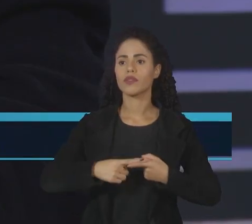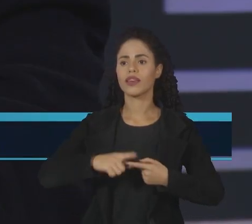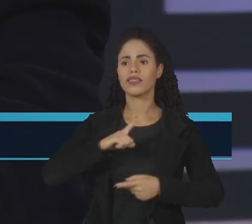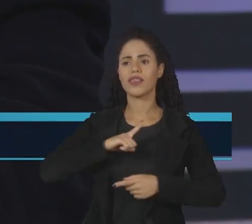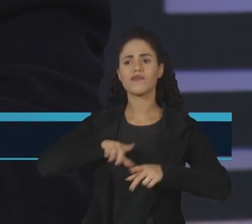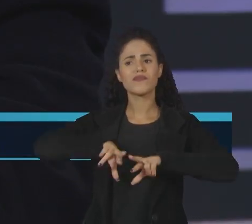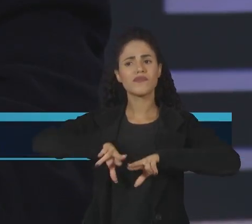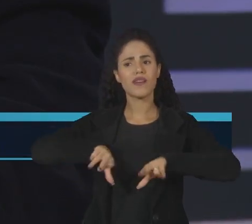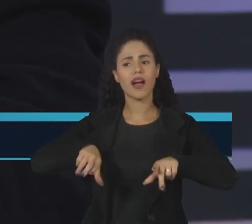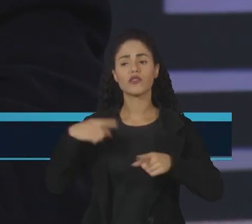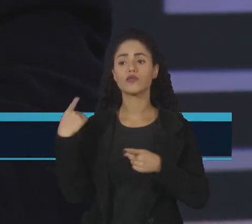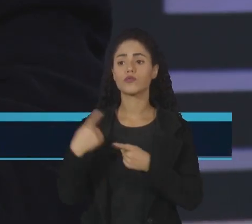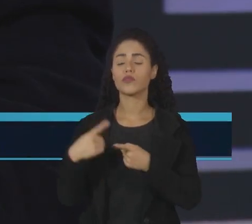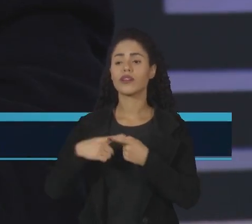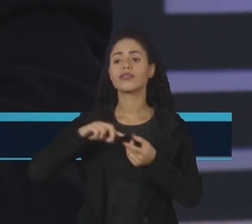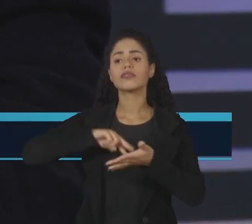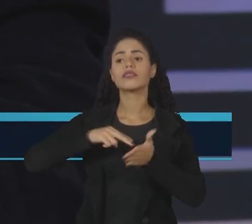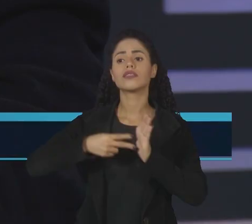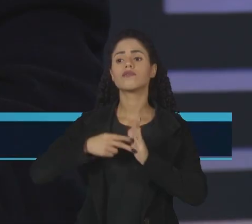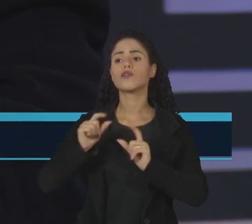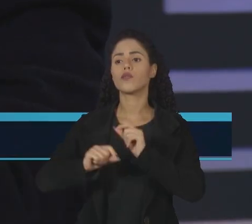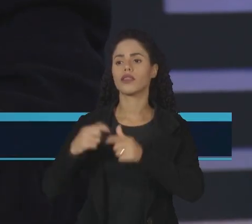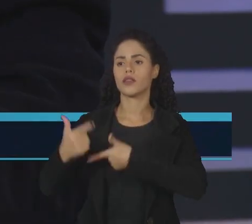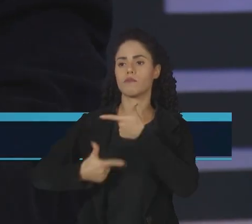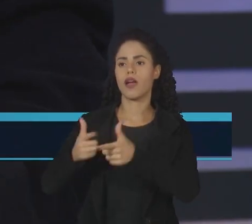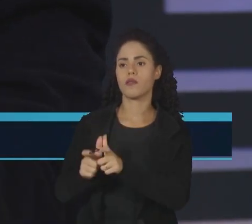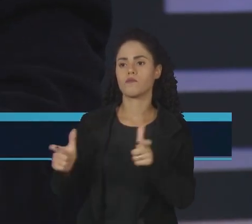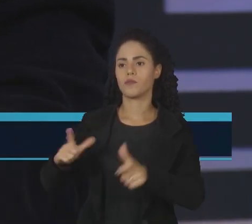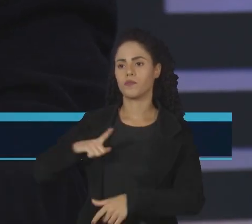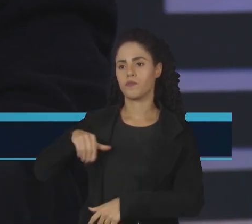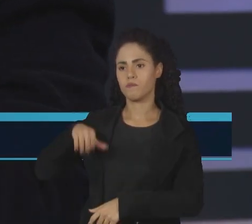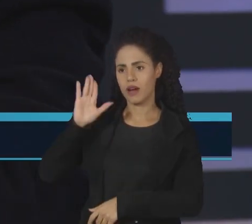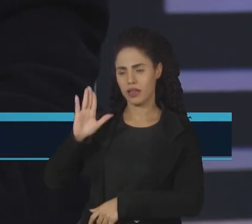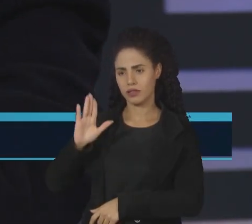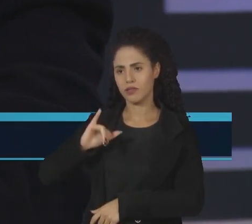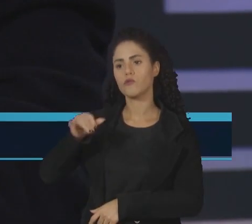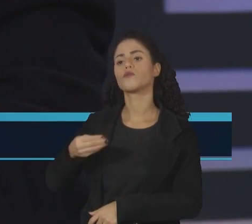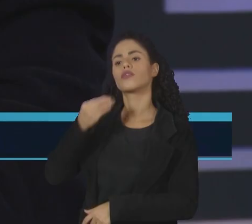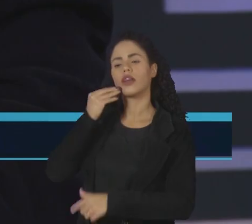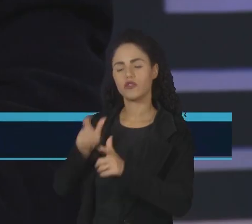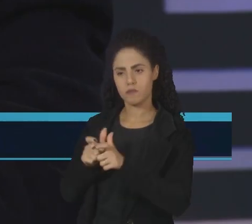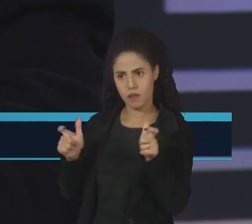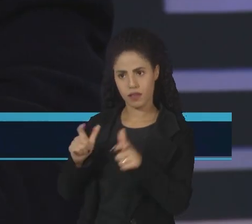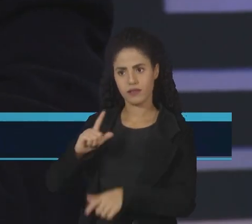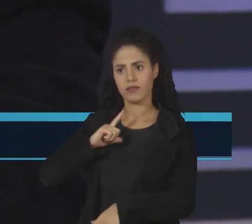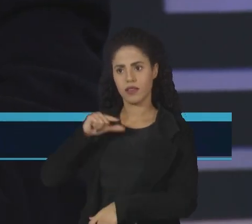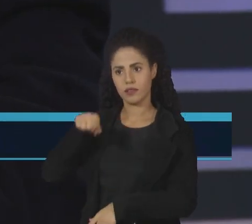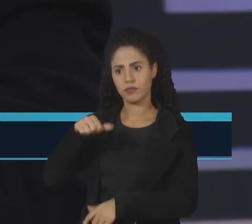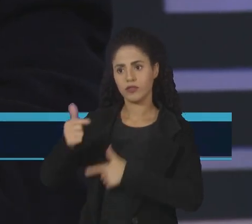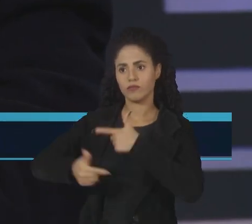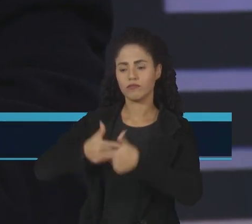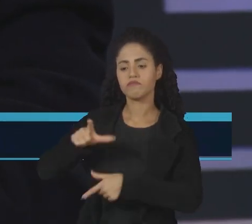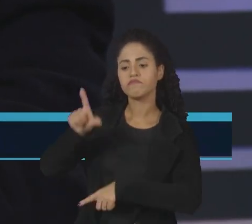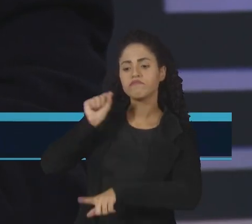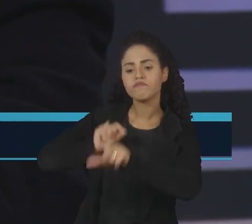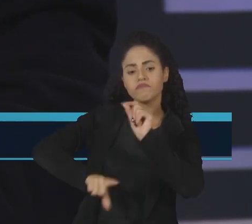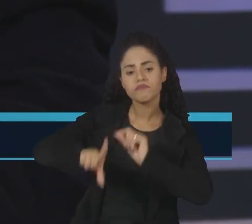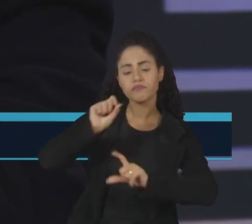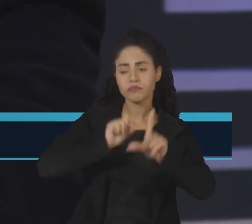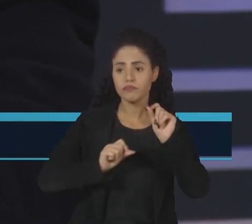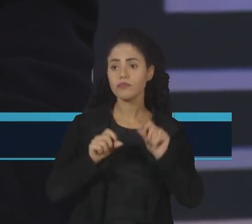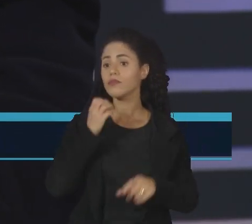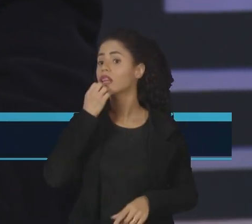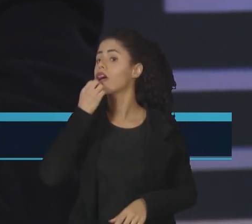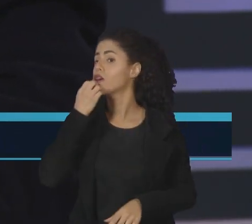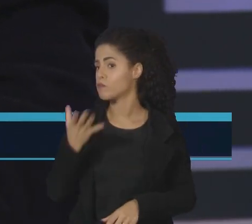Assim. Primeiro, significa que está tendo mais emprego, tendo uma chance maior das pessoas exercitarem a escolha, né? Isso é